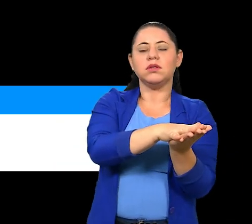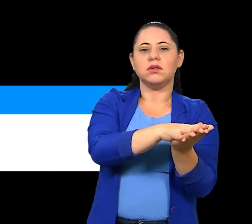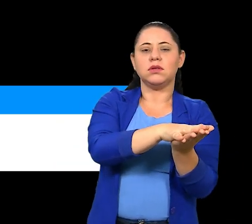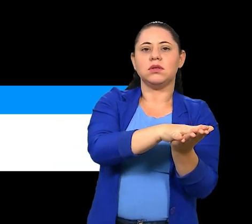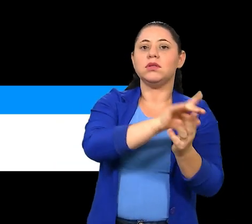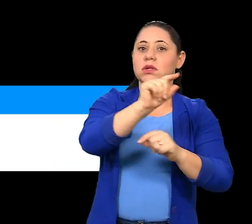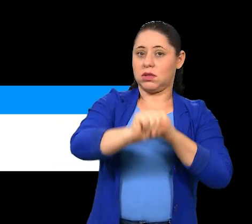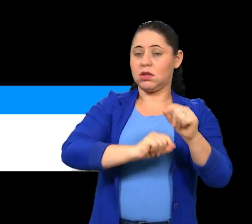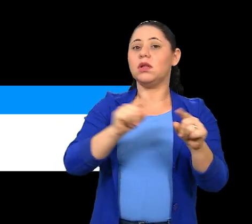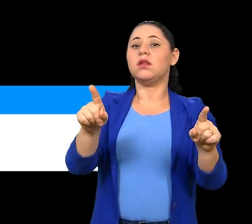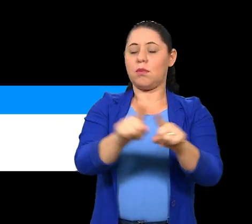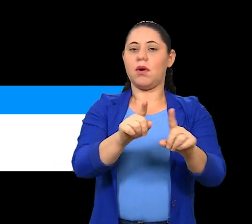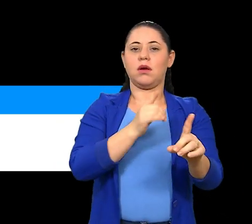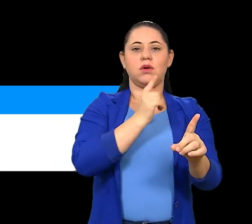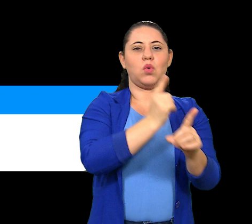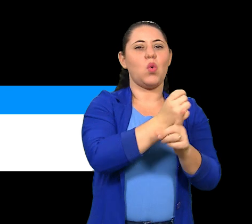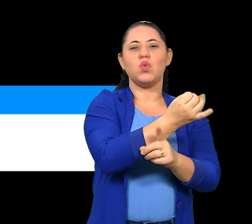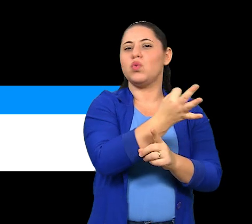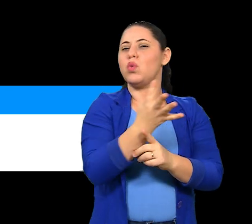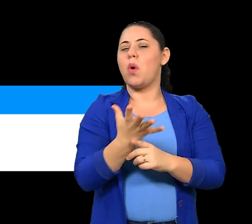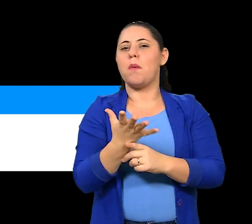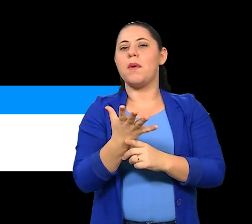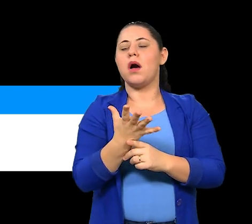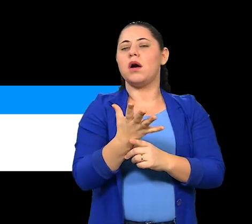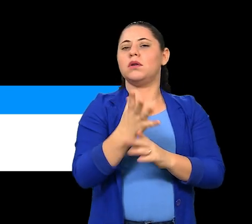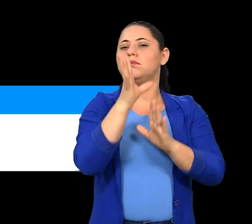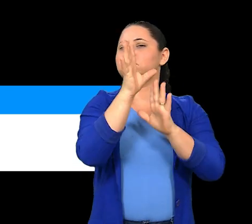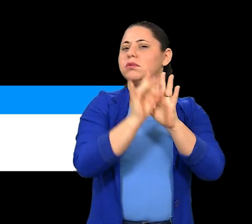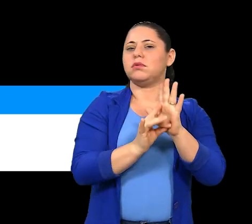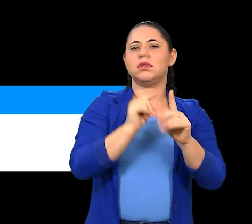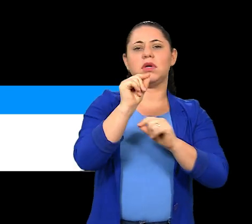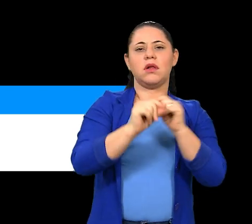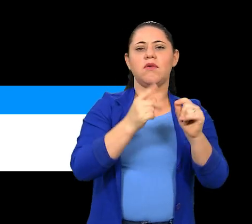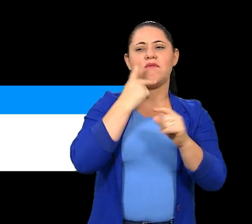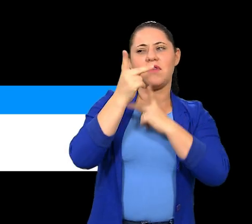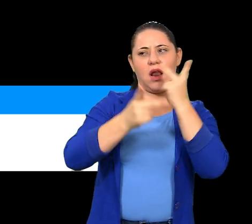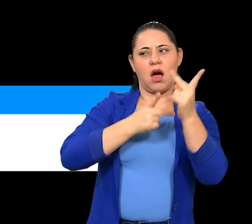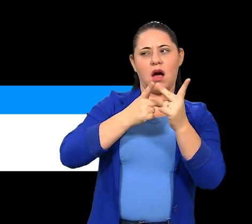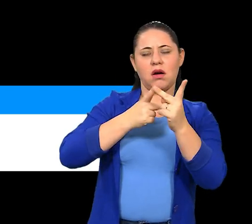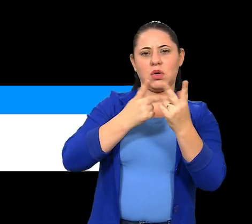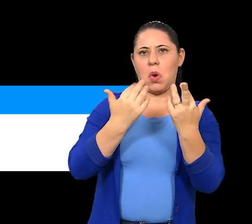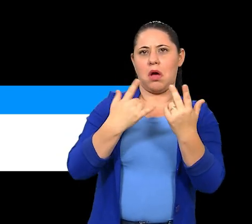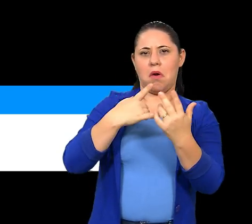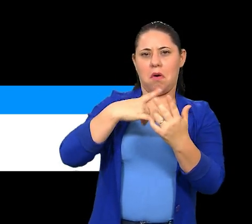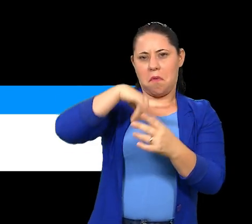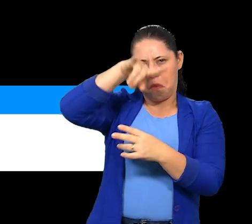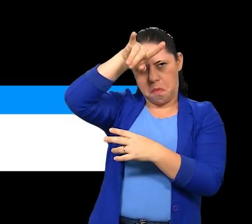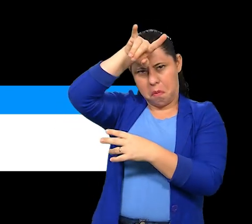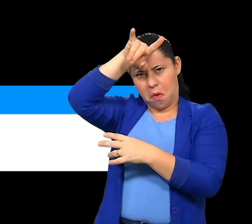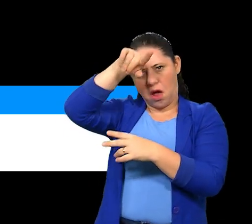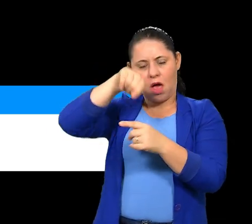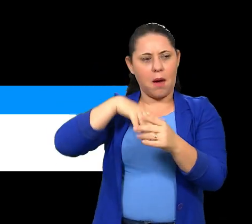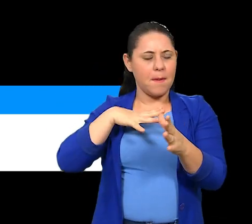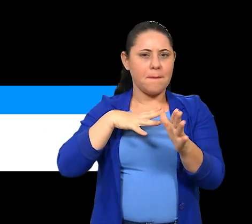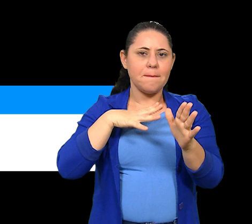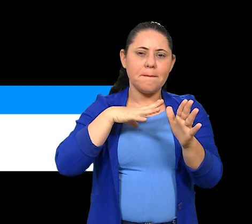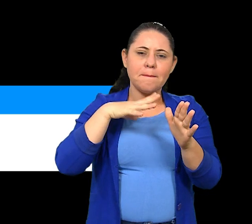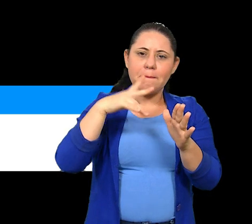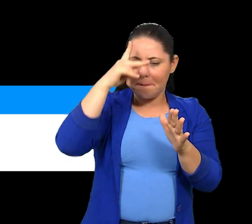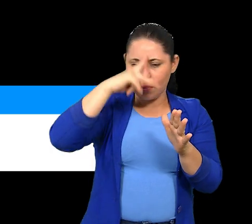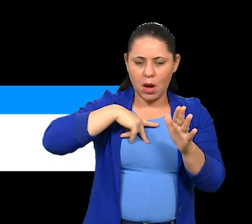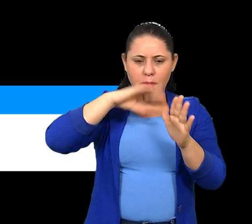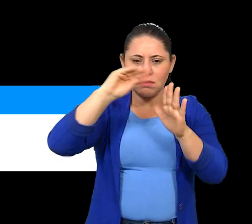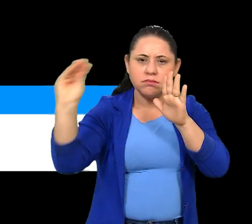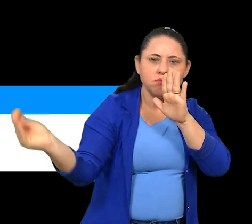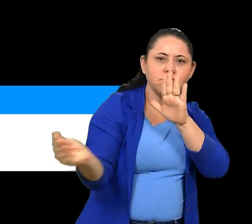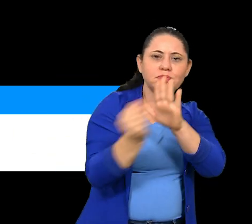achou a multa de litigância de má-fé e achou um número específico ístico